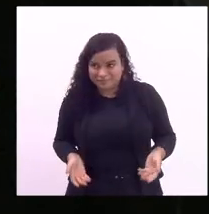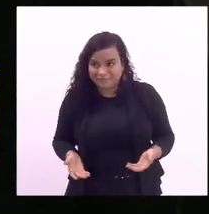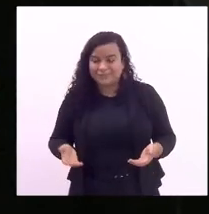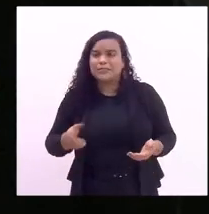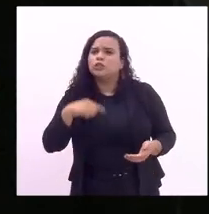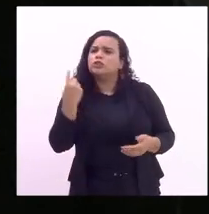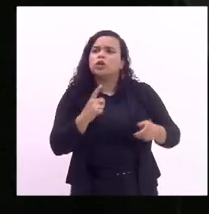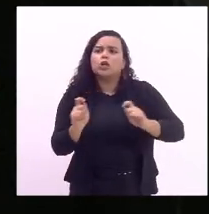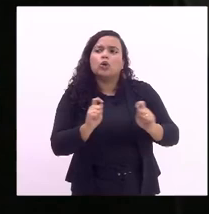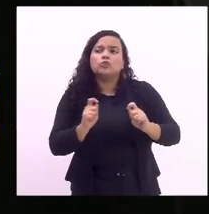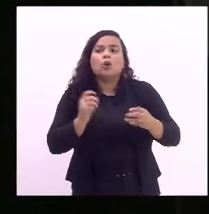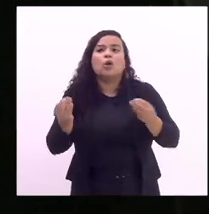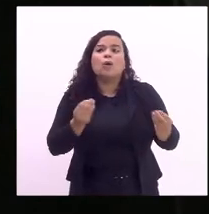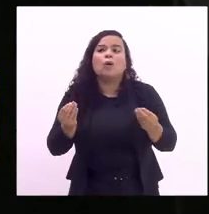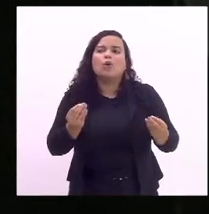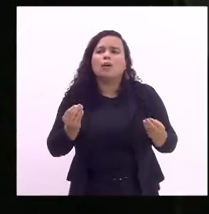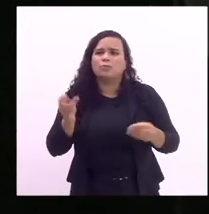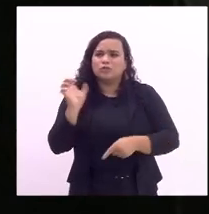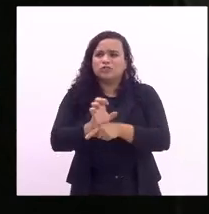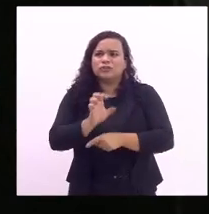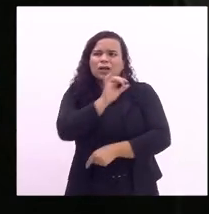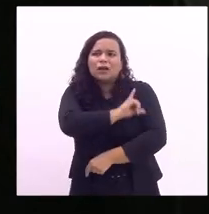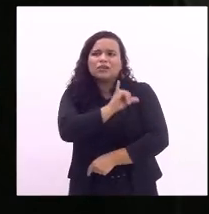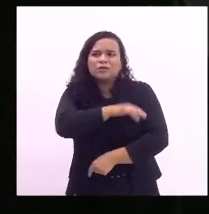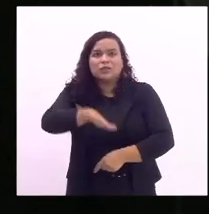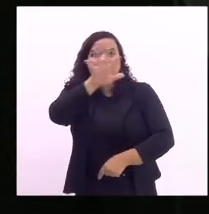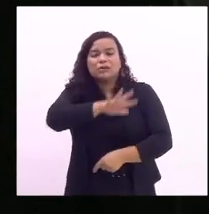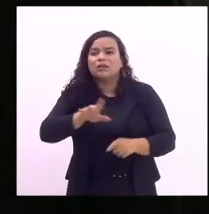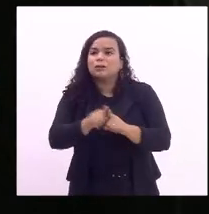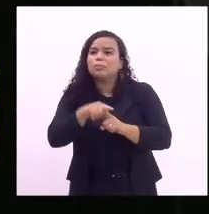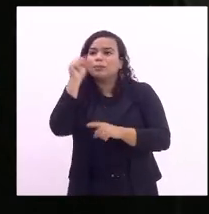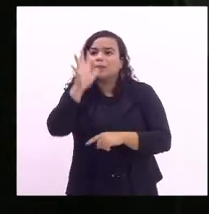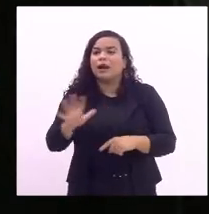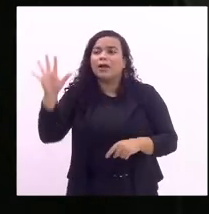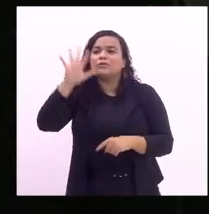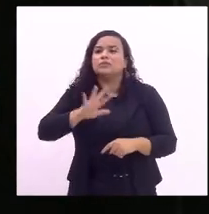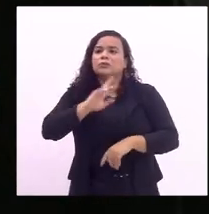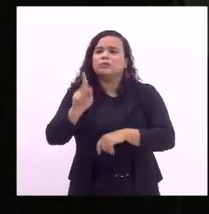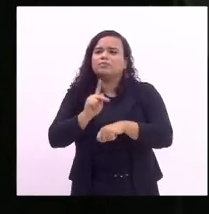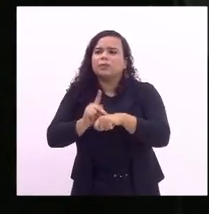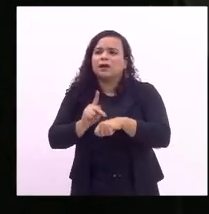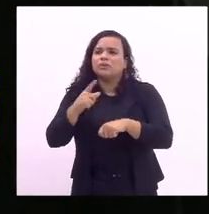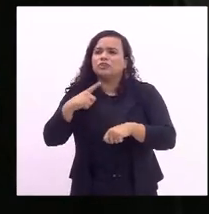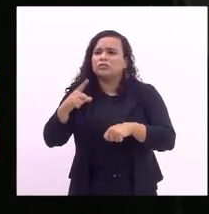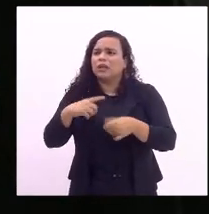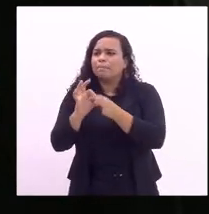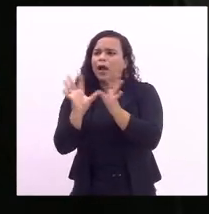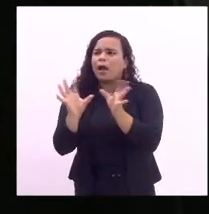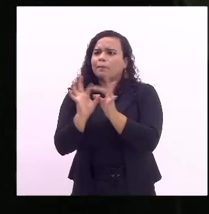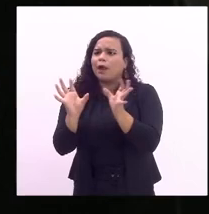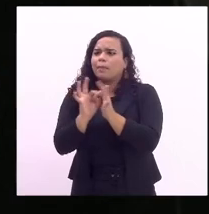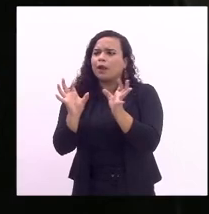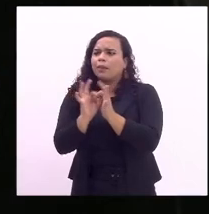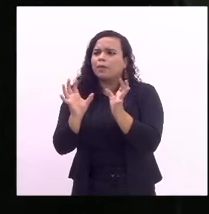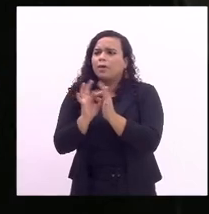vamos ter no nosso estado e no nosso país com tantas autorizações,